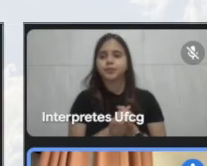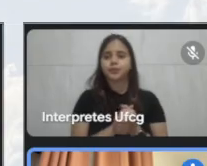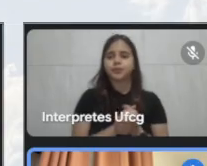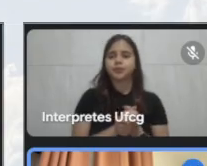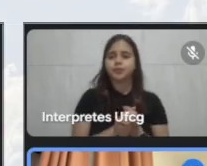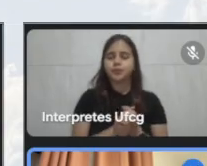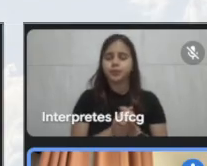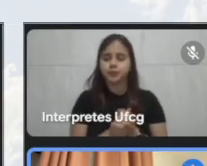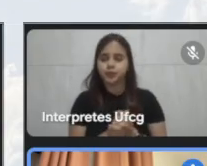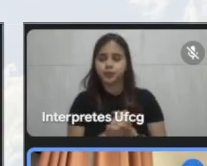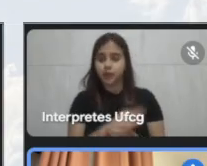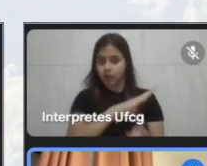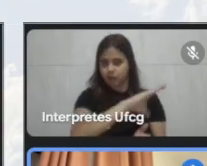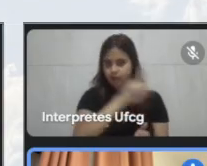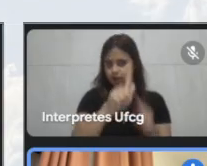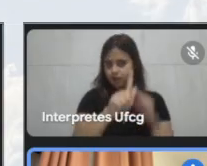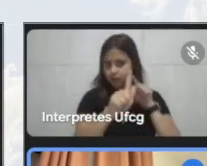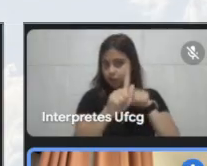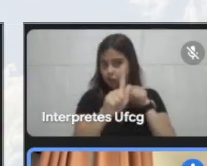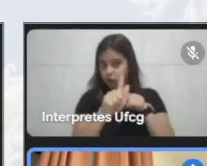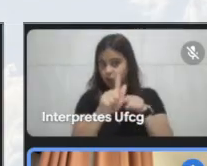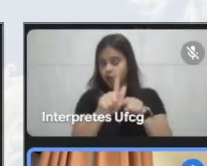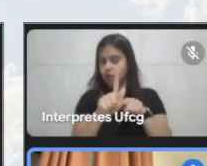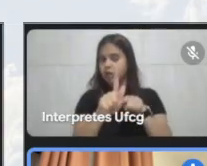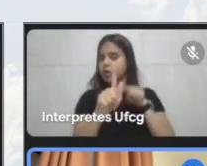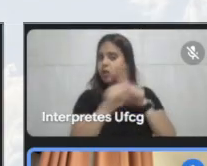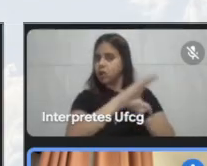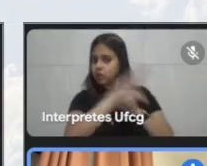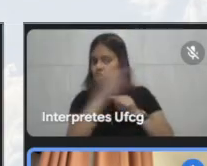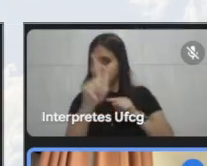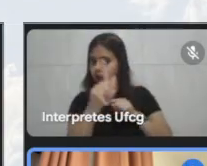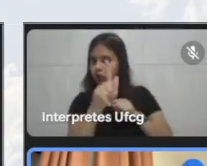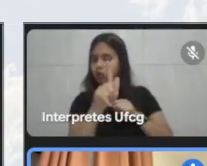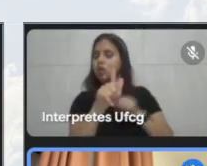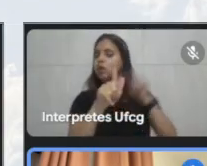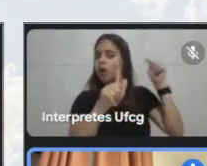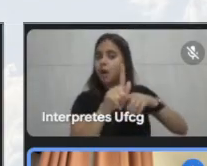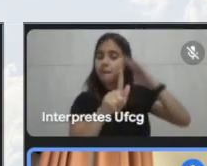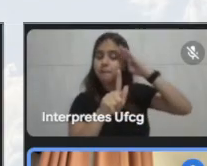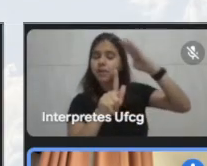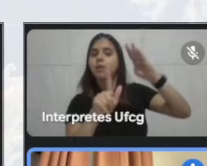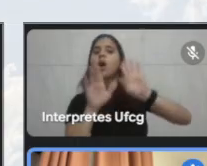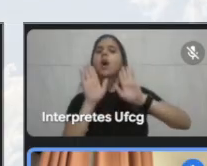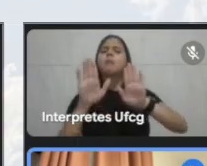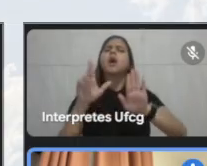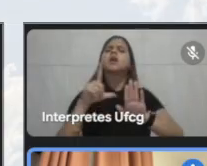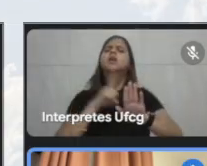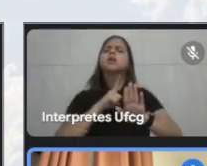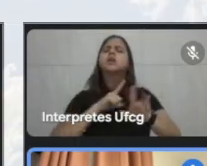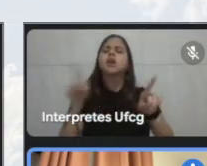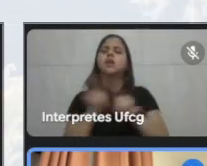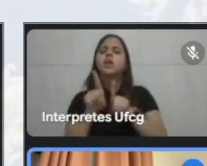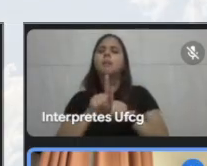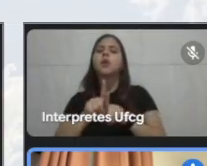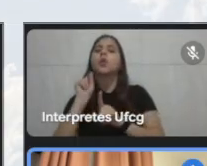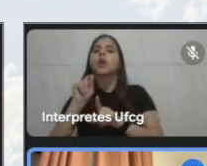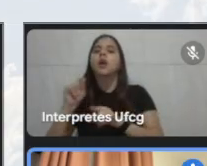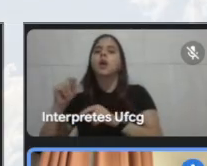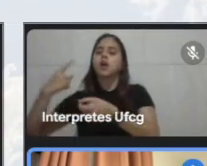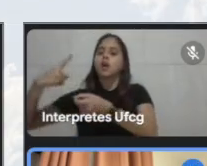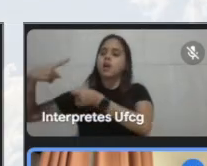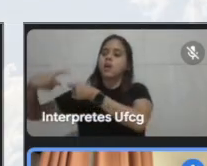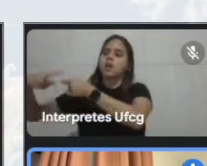pega Campina Grande, que é um polo, a gente tem a influência de Campina Grande, mas hoje, por exemplo, a gente tem Lagoa Seca, que tem